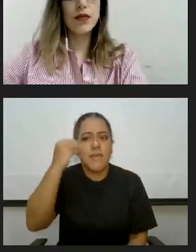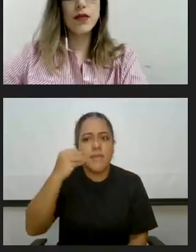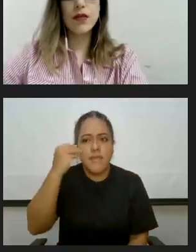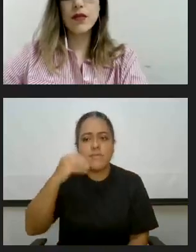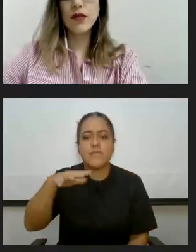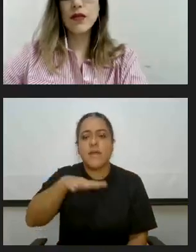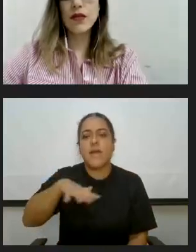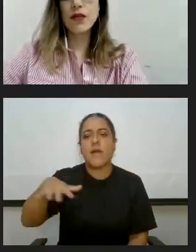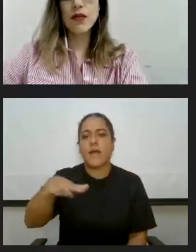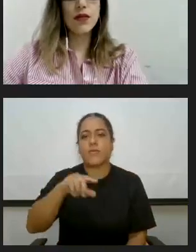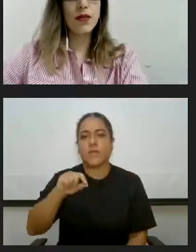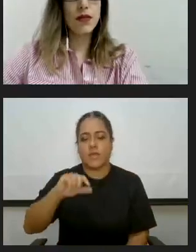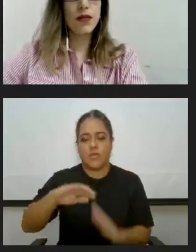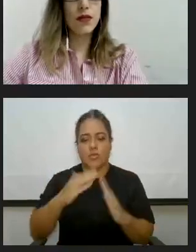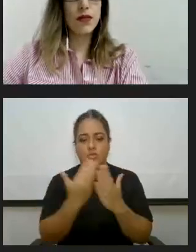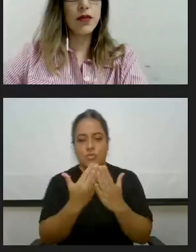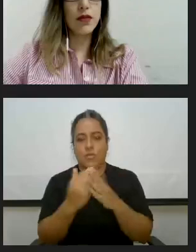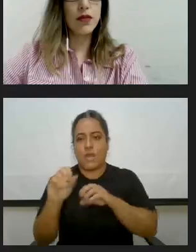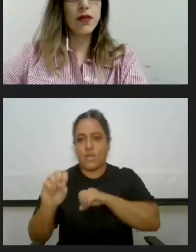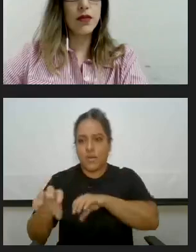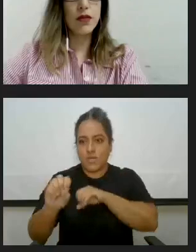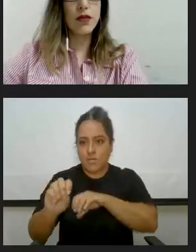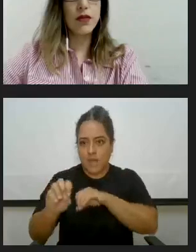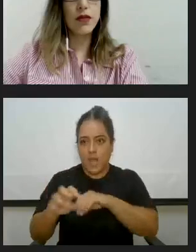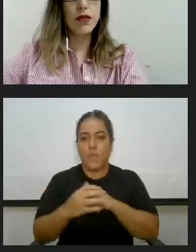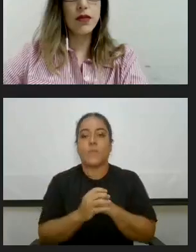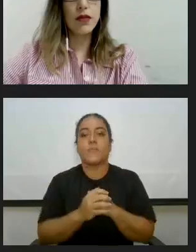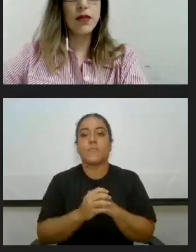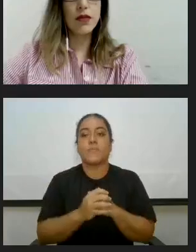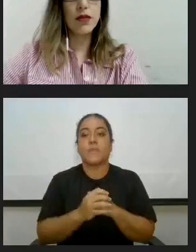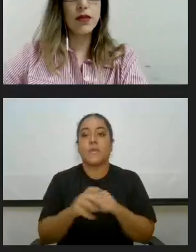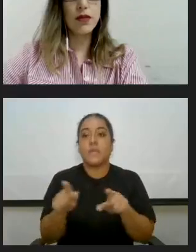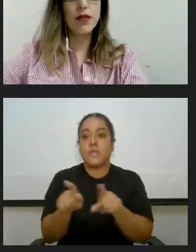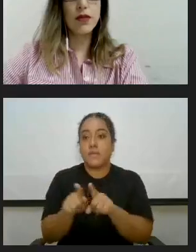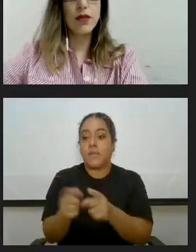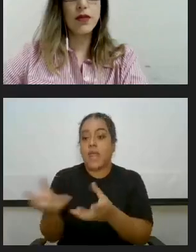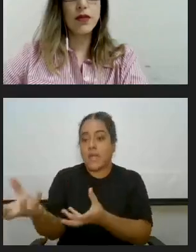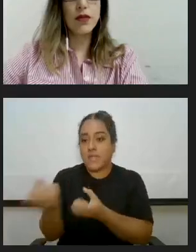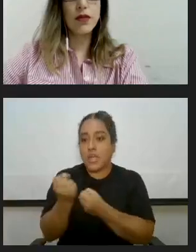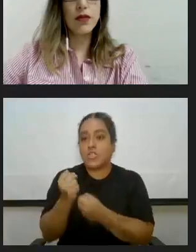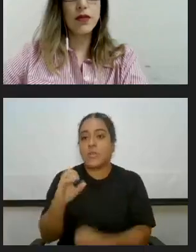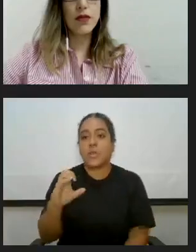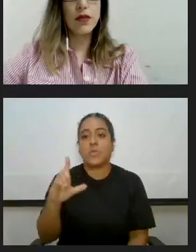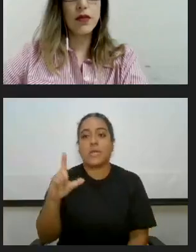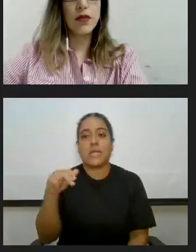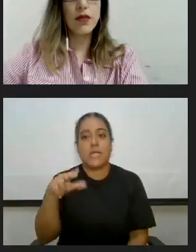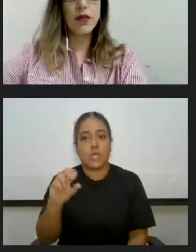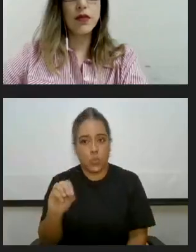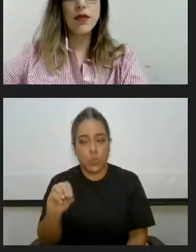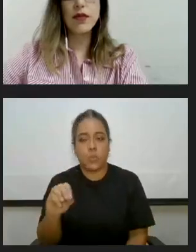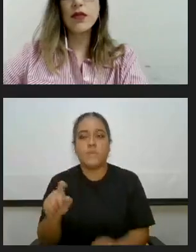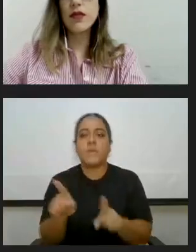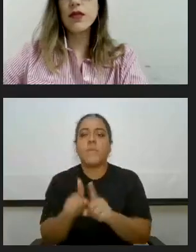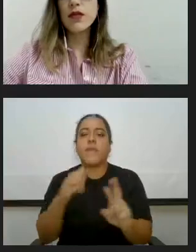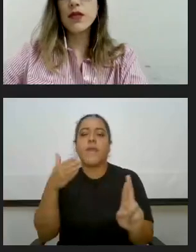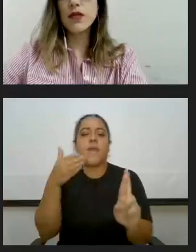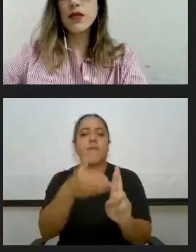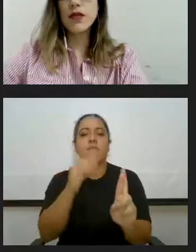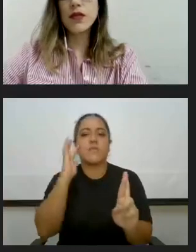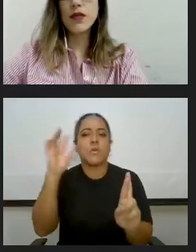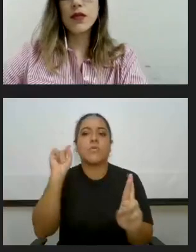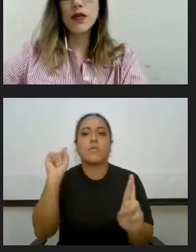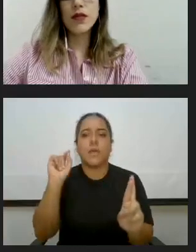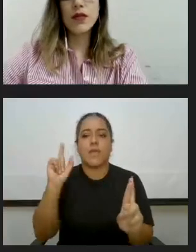áreas escolar e educacional e clínica da psicologia, e tem como referencial teórico a